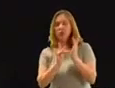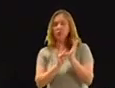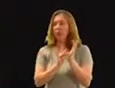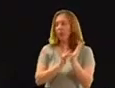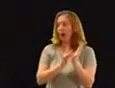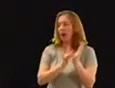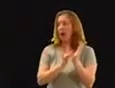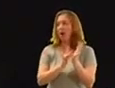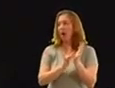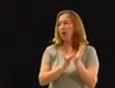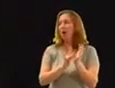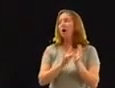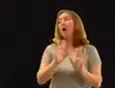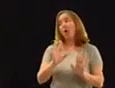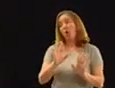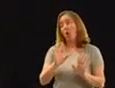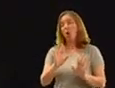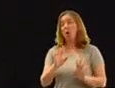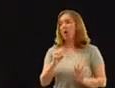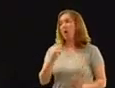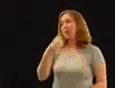né? É, mas vamos segurar, porque